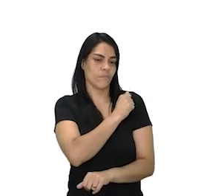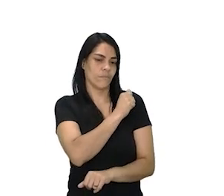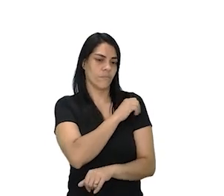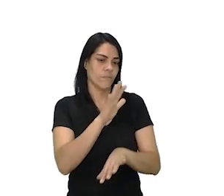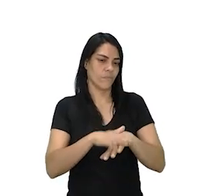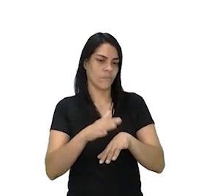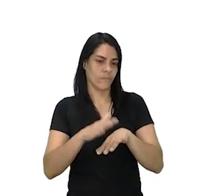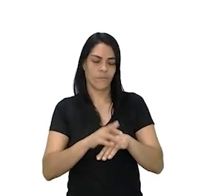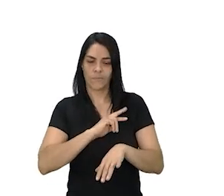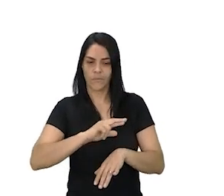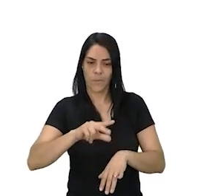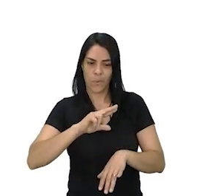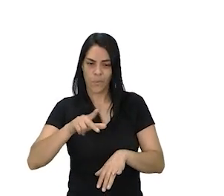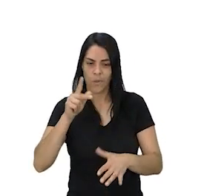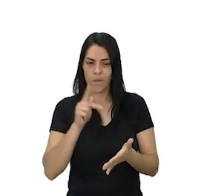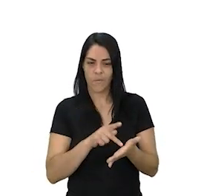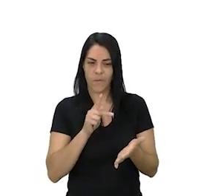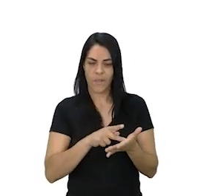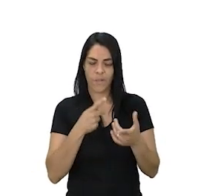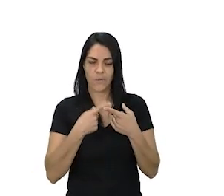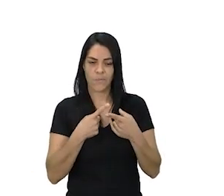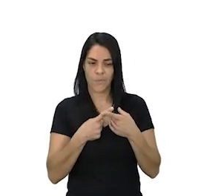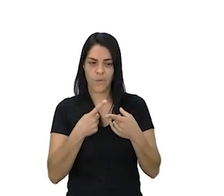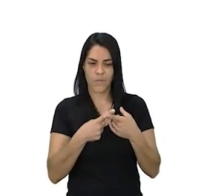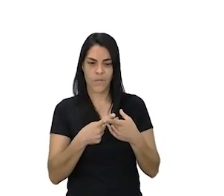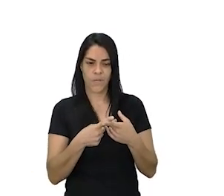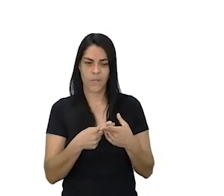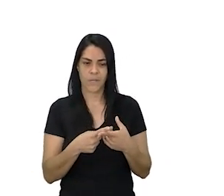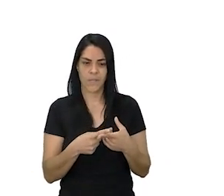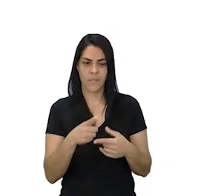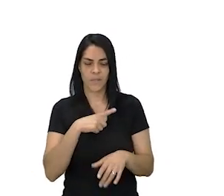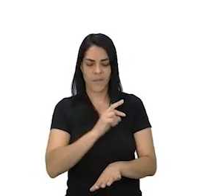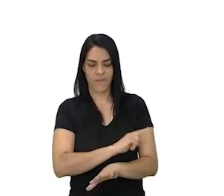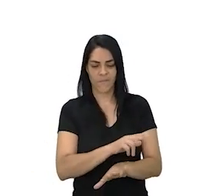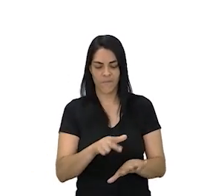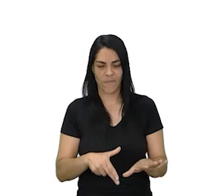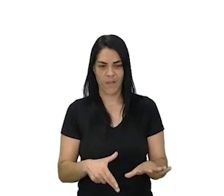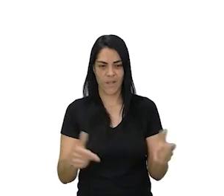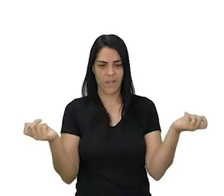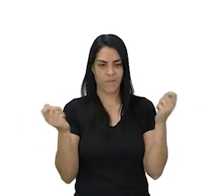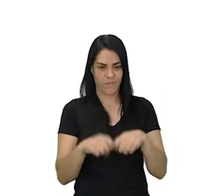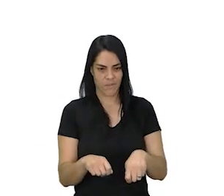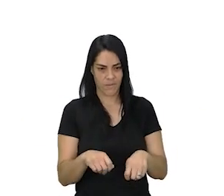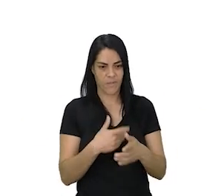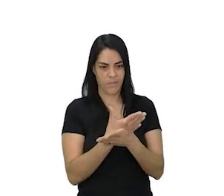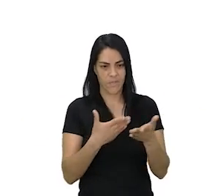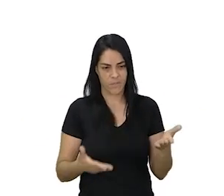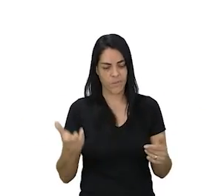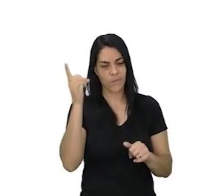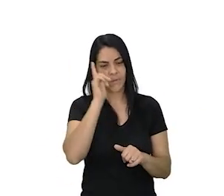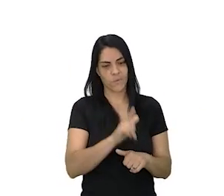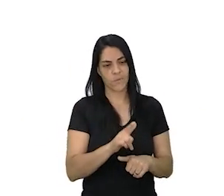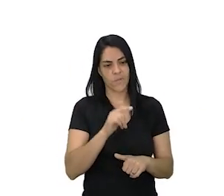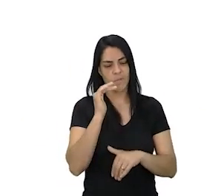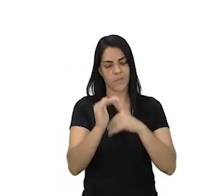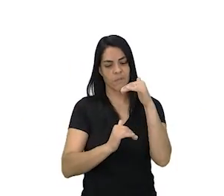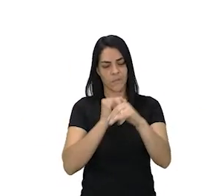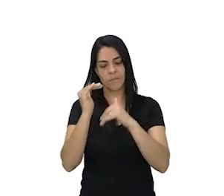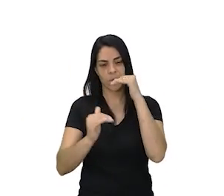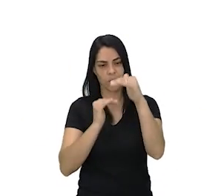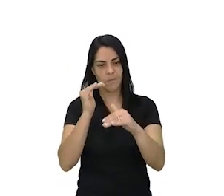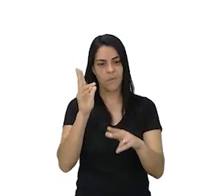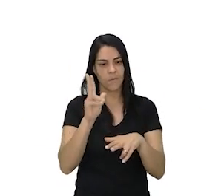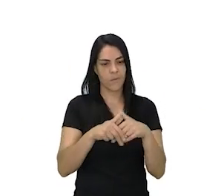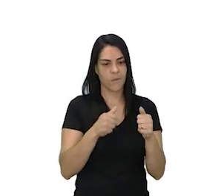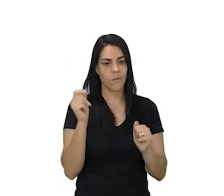é verdadeira, né? No fundo, são inúmeras possibilidades que a gente pode construir em função do